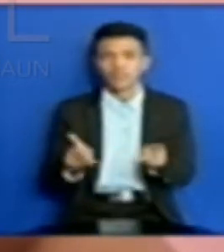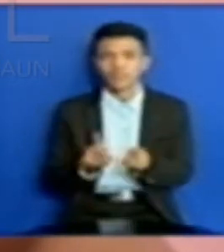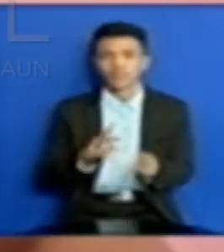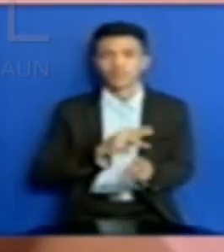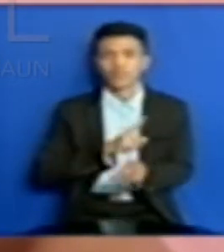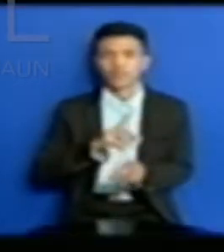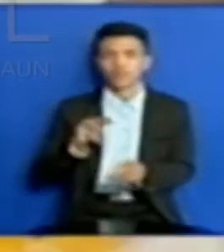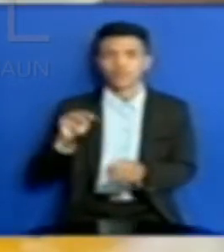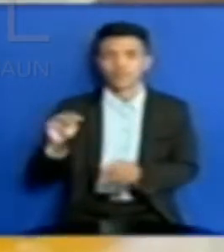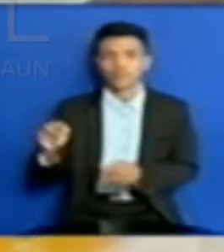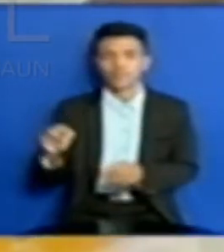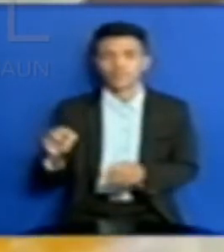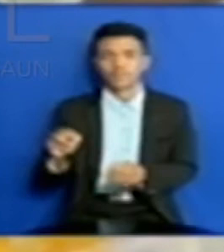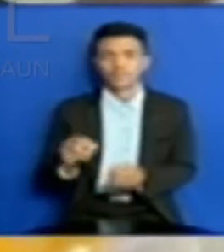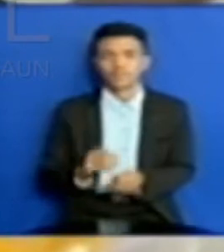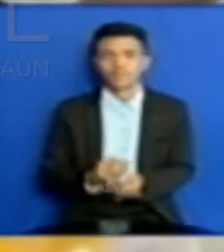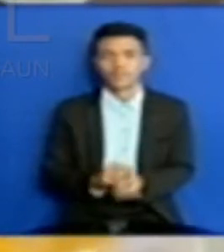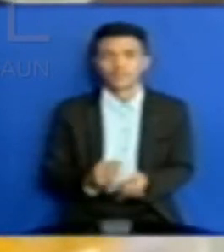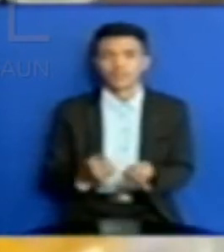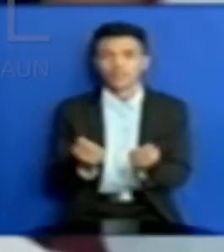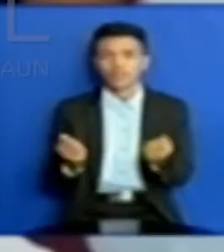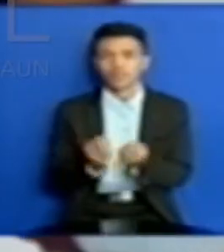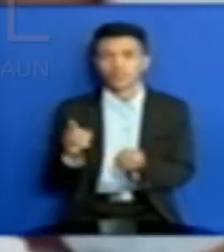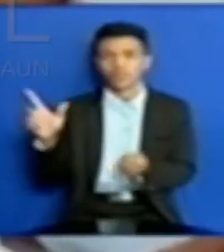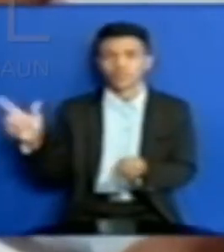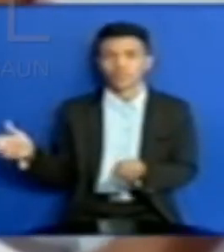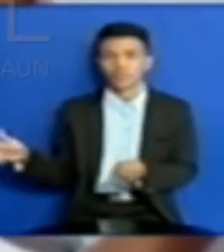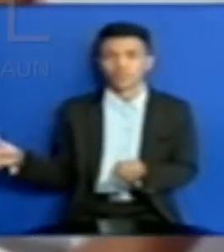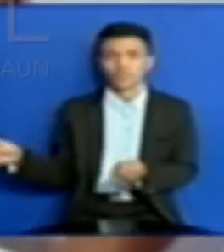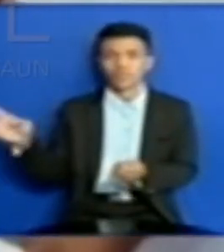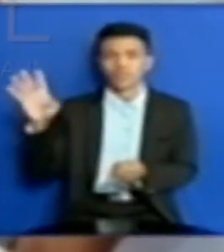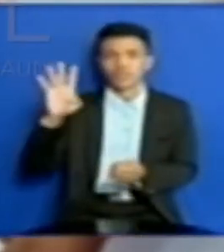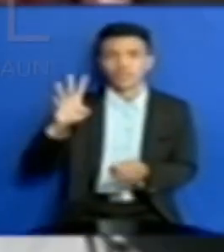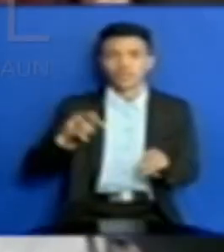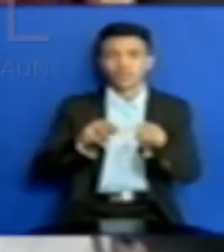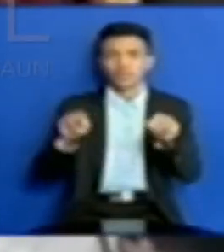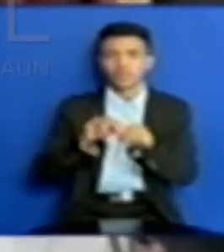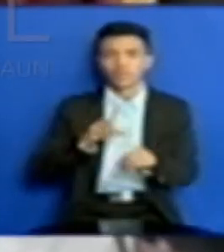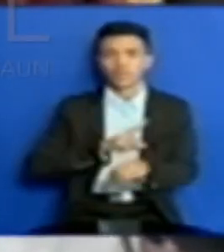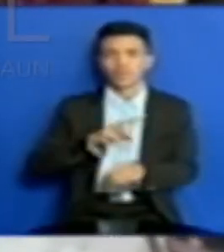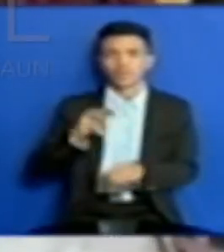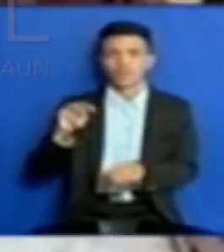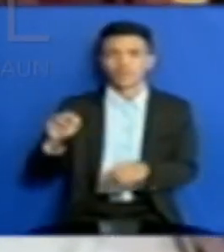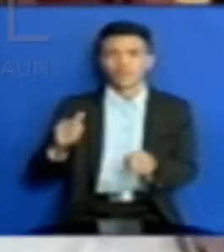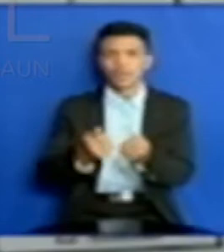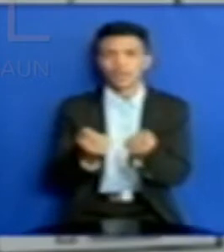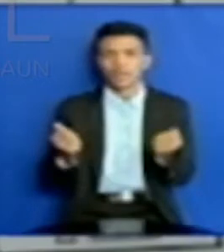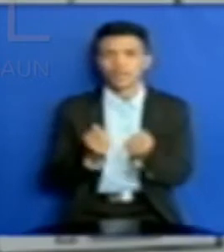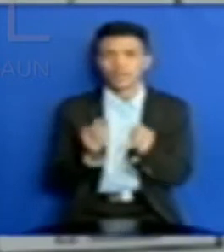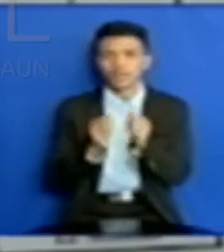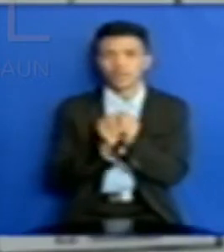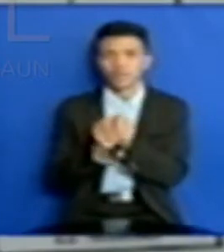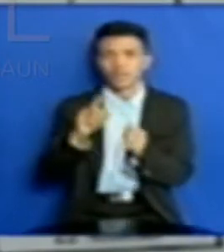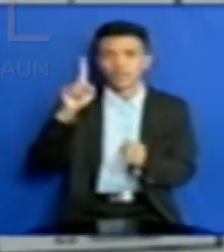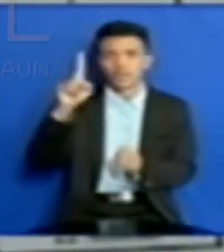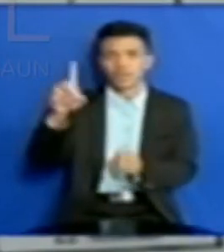no aldeia. Entretanto, suku Tolunulu Resin Hat e a município Lauten, honia aldeia Hamutuk, atus